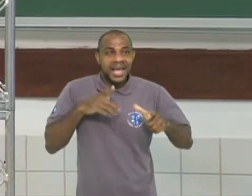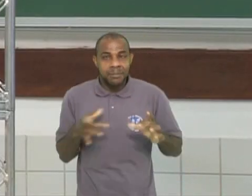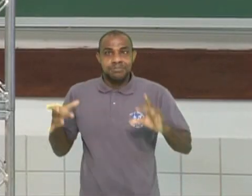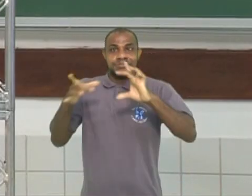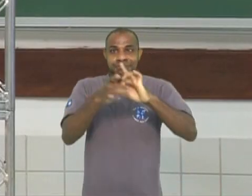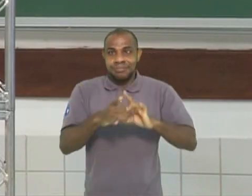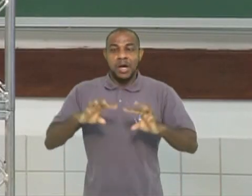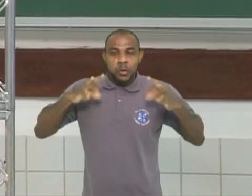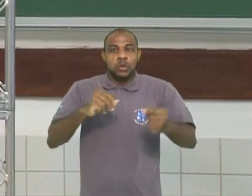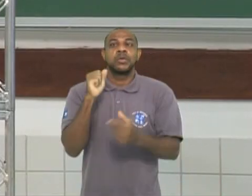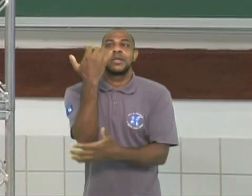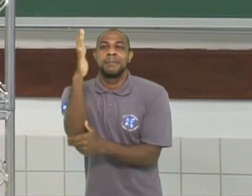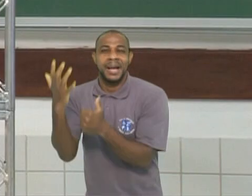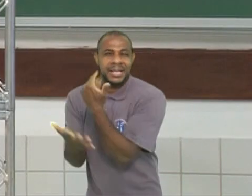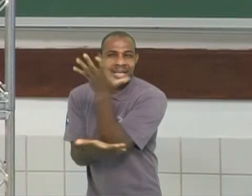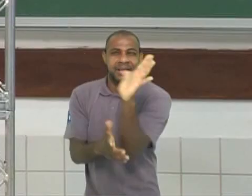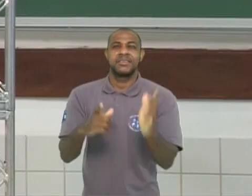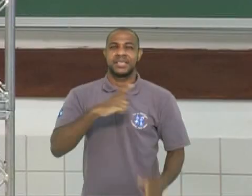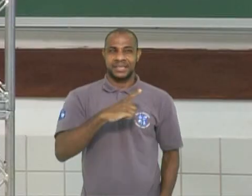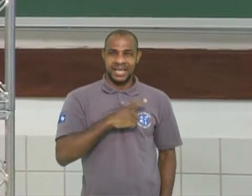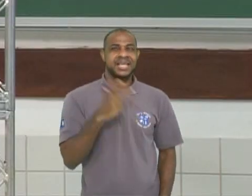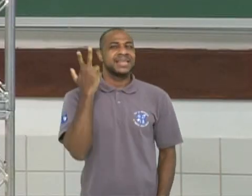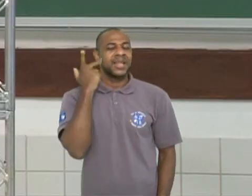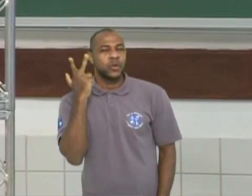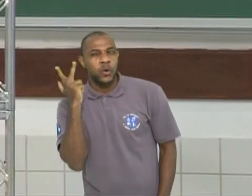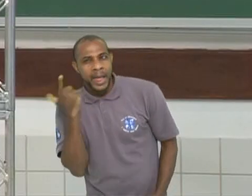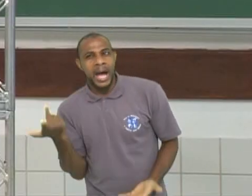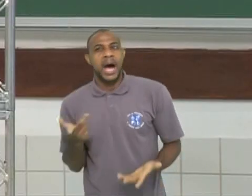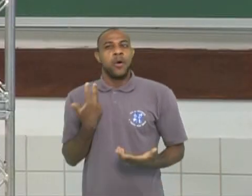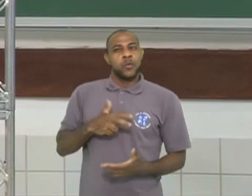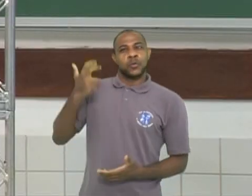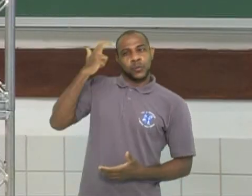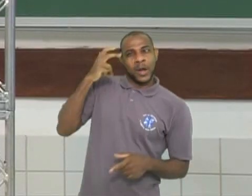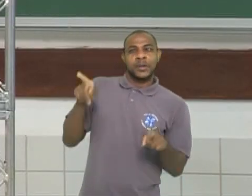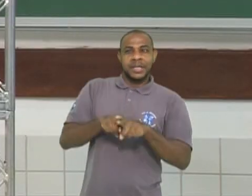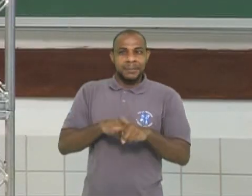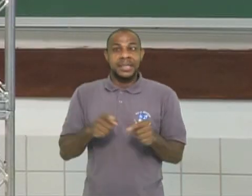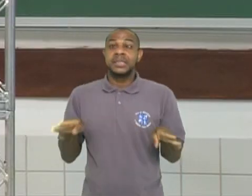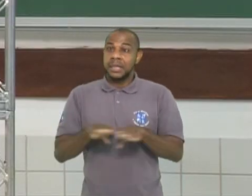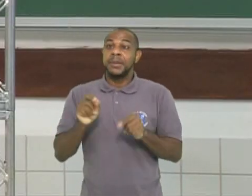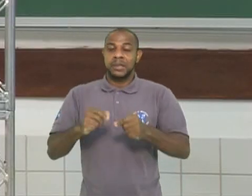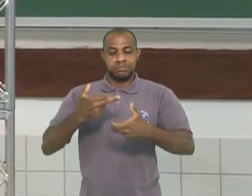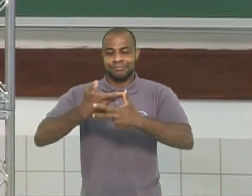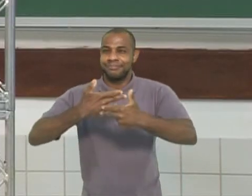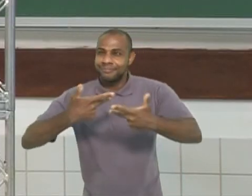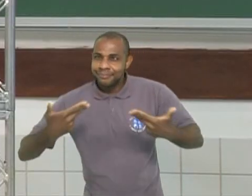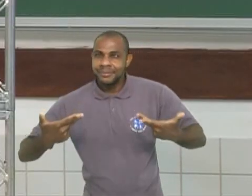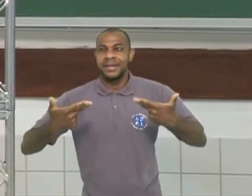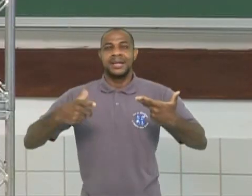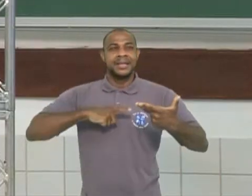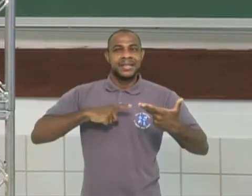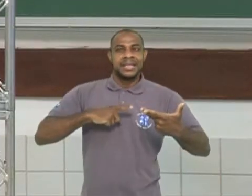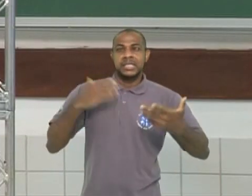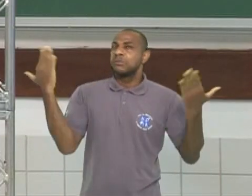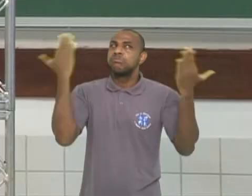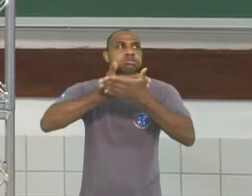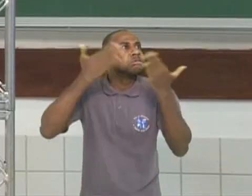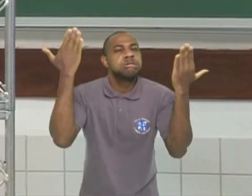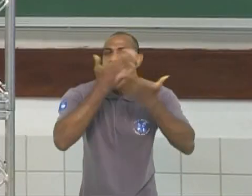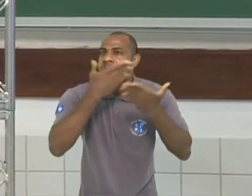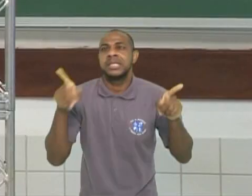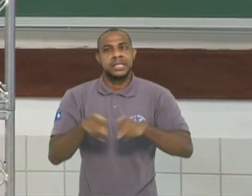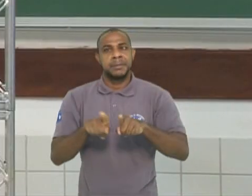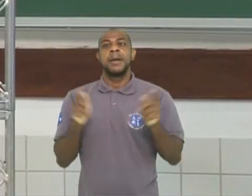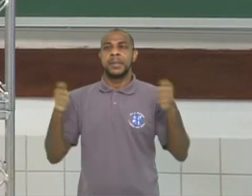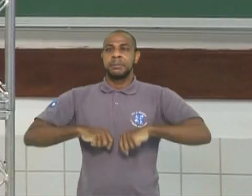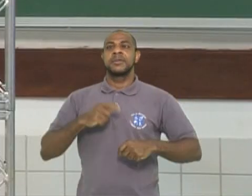as paisagens que existem, natural, cultural e também pelos elementos invisíveis, né?